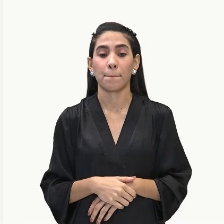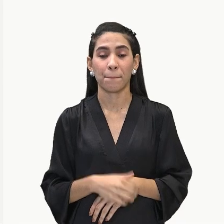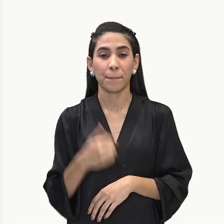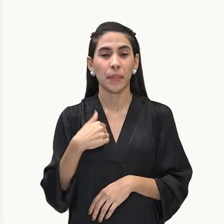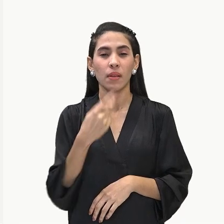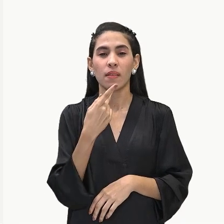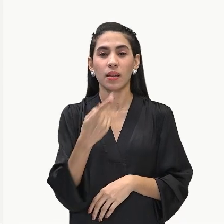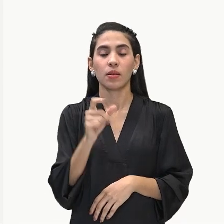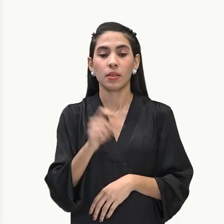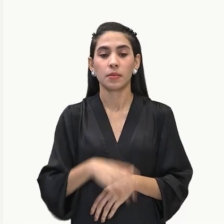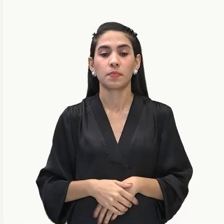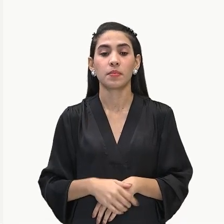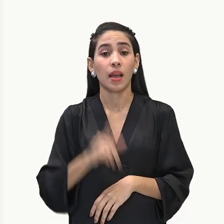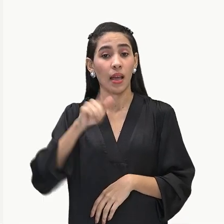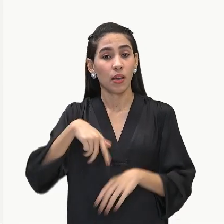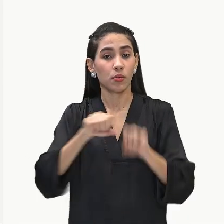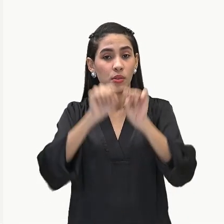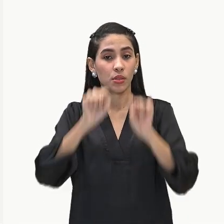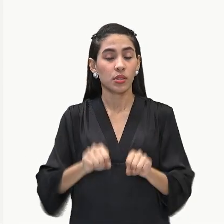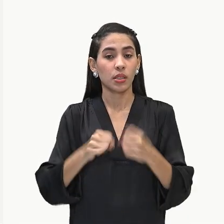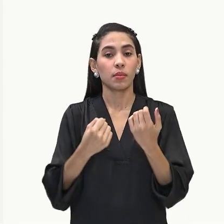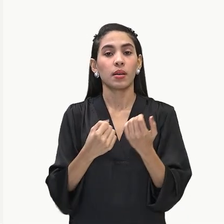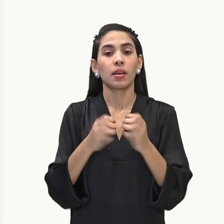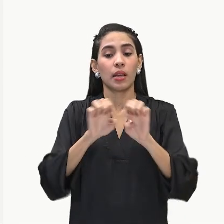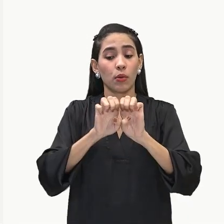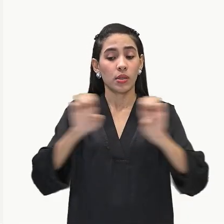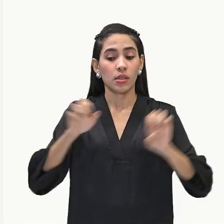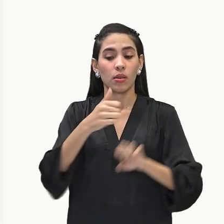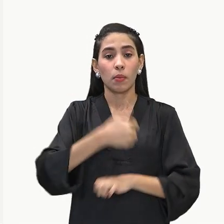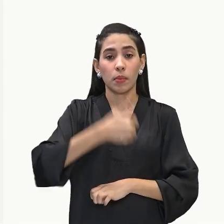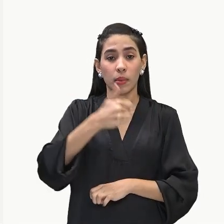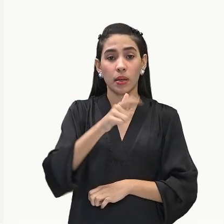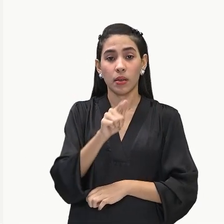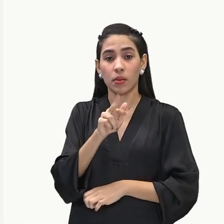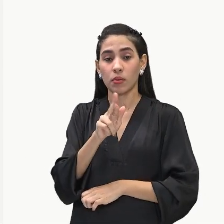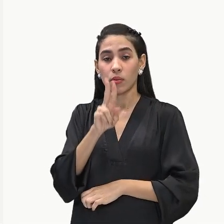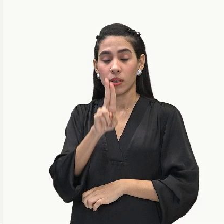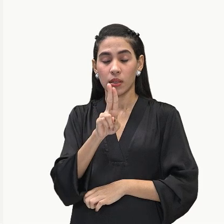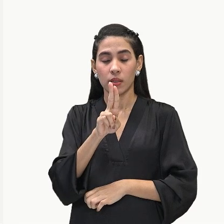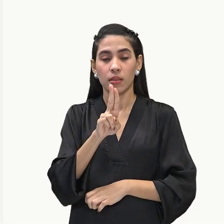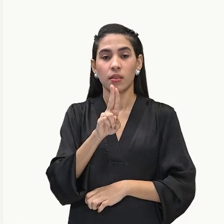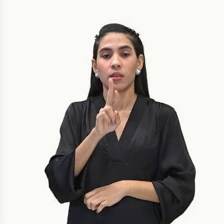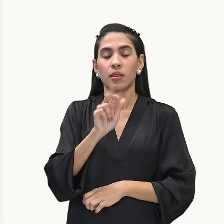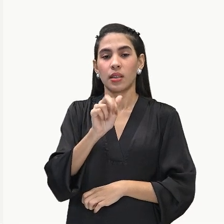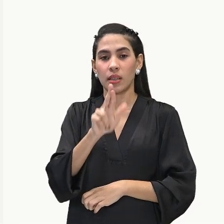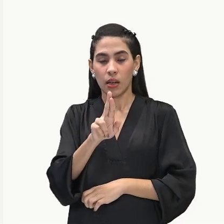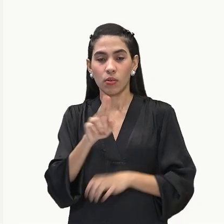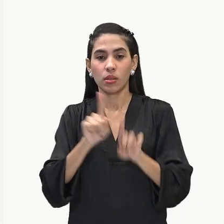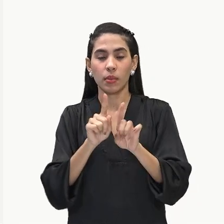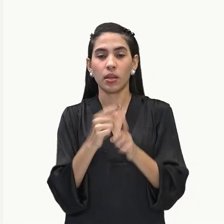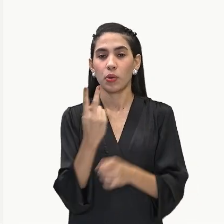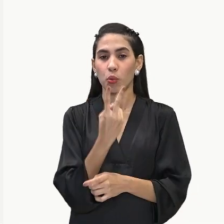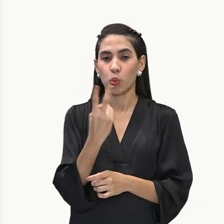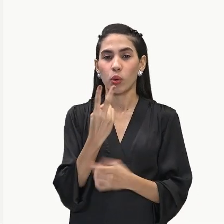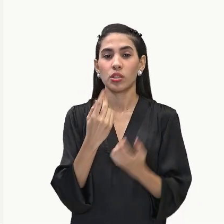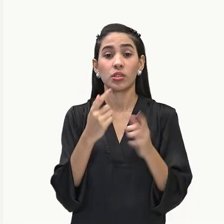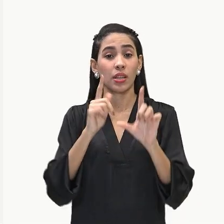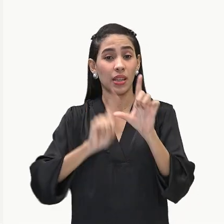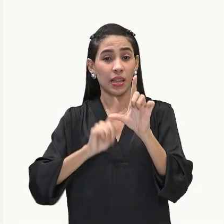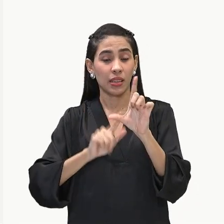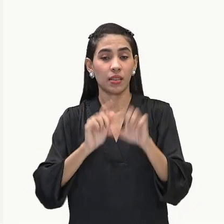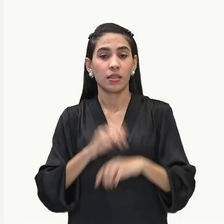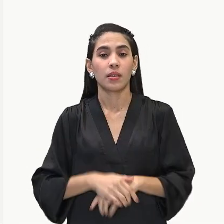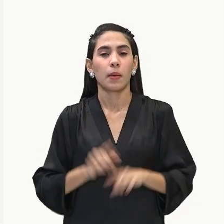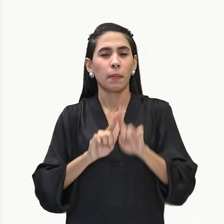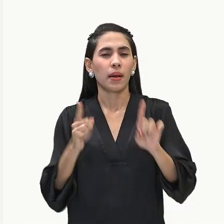que elas formam um sistema de equações do primeiro grau, tá? Com duas ali variáveis. Mas o que é interessante lembrar,